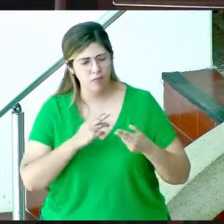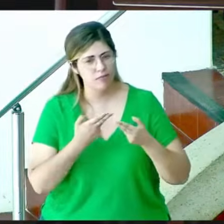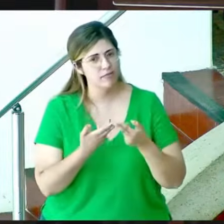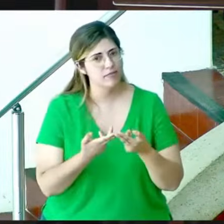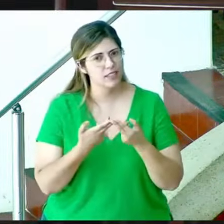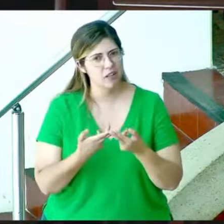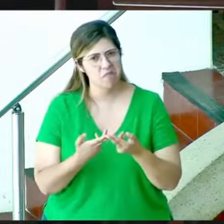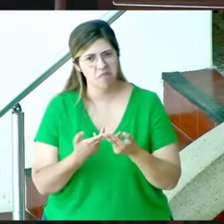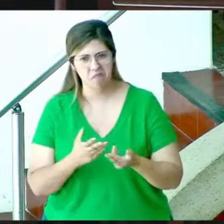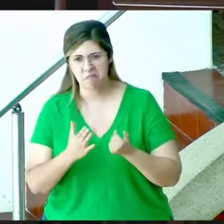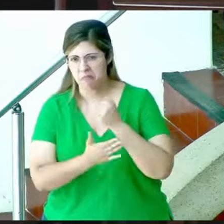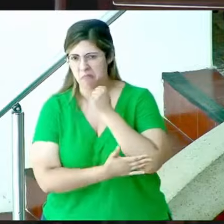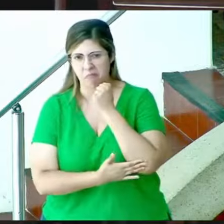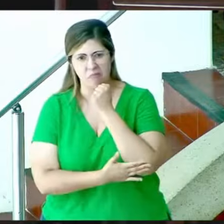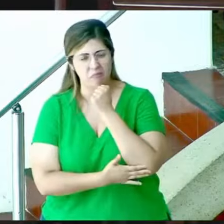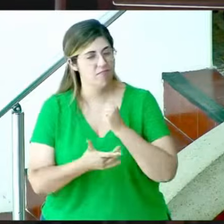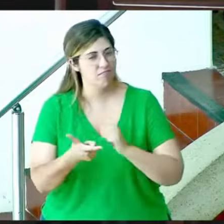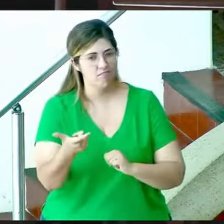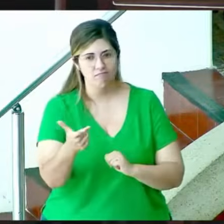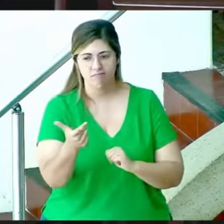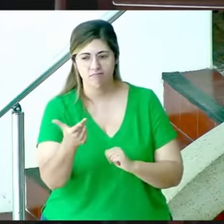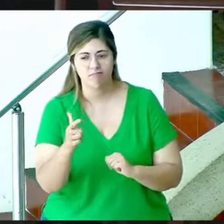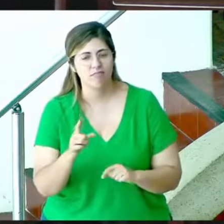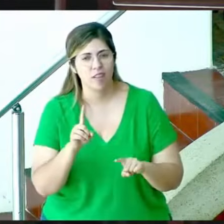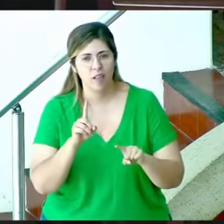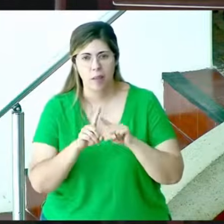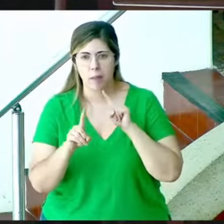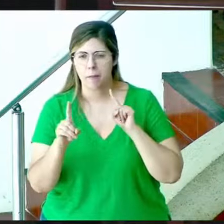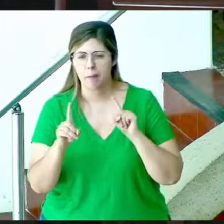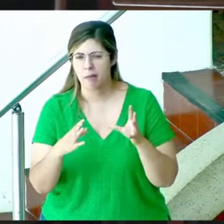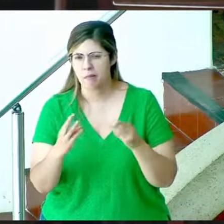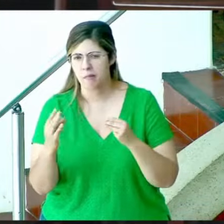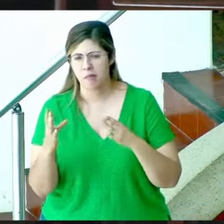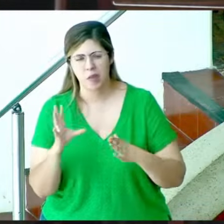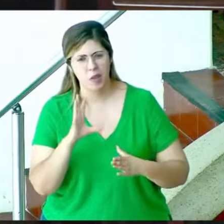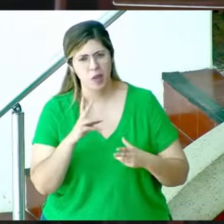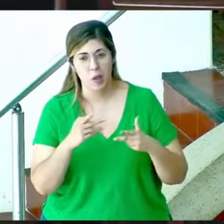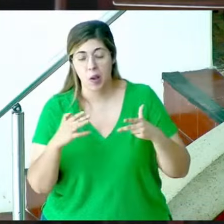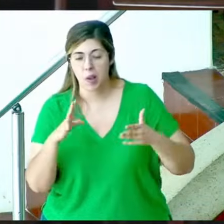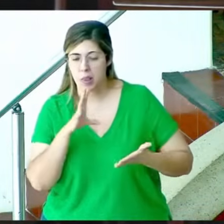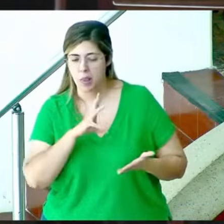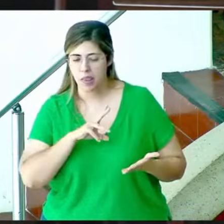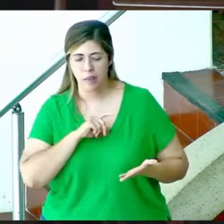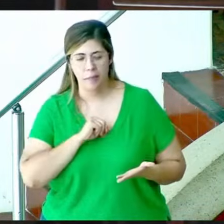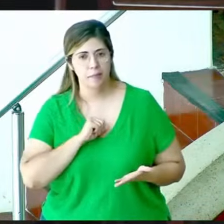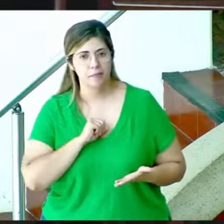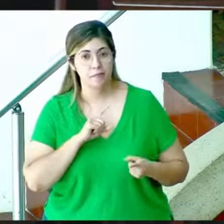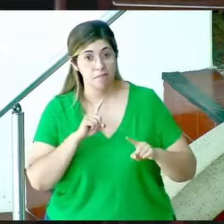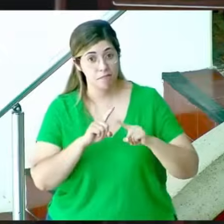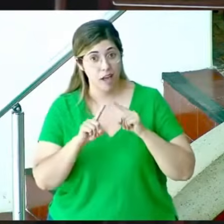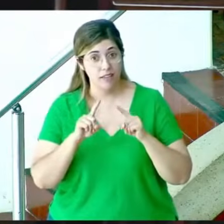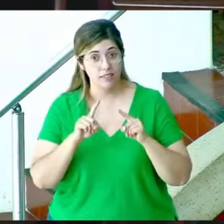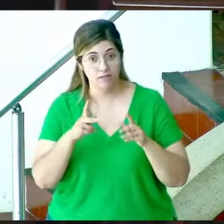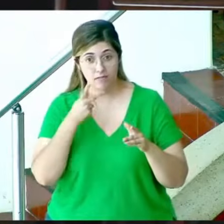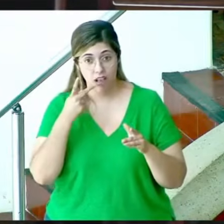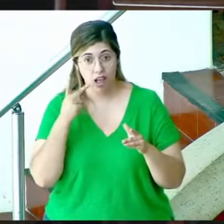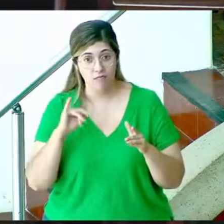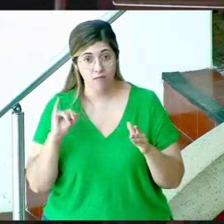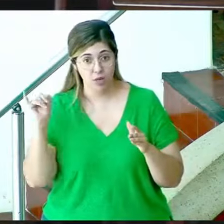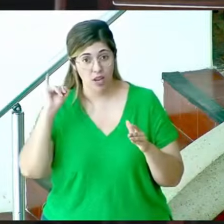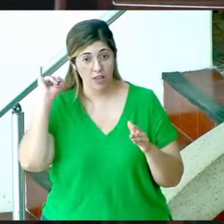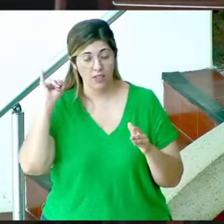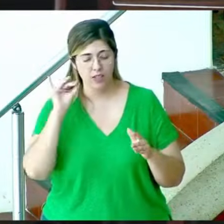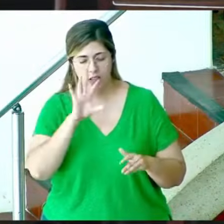arde em ciúmes, o amor... quanta coisa boa do amor. Mas uma coisa é muito significativa lá. O amor